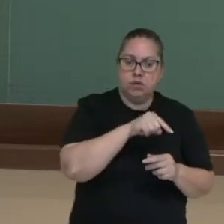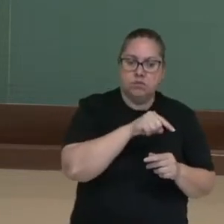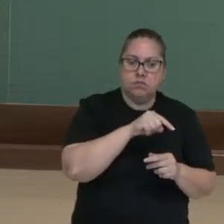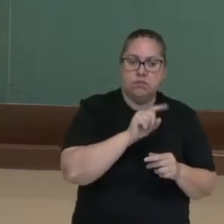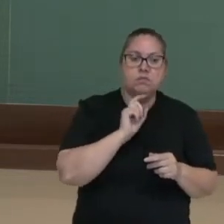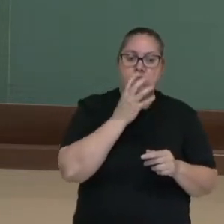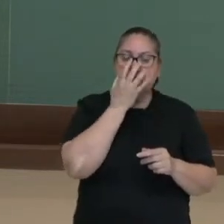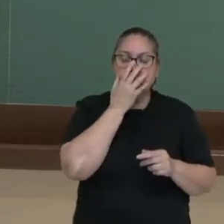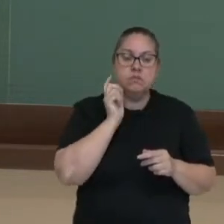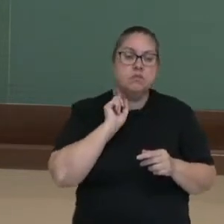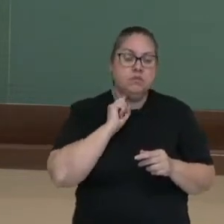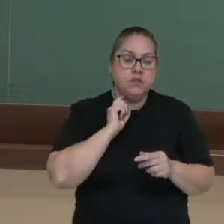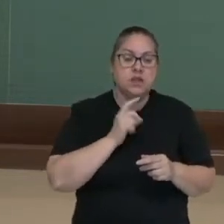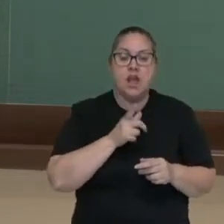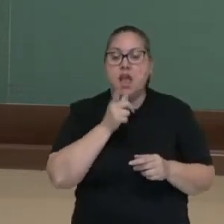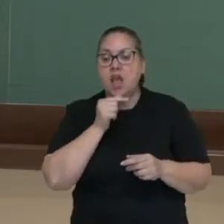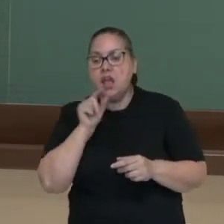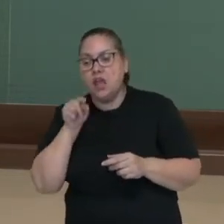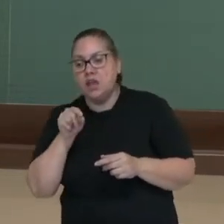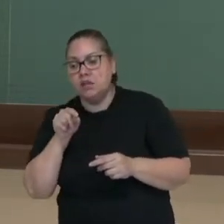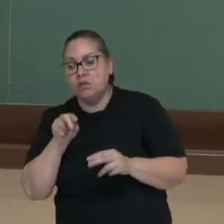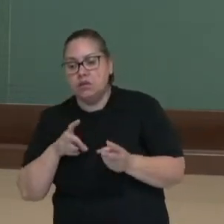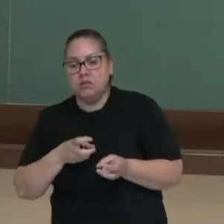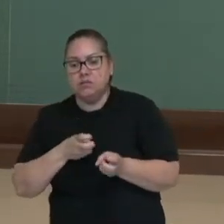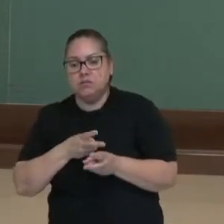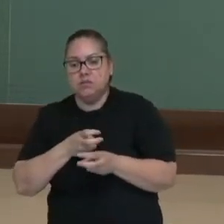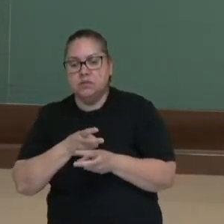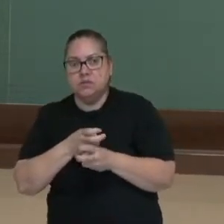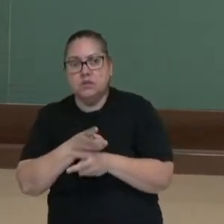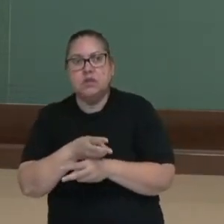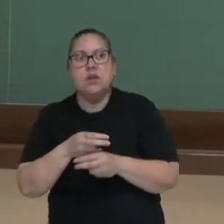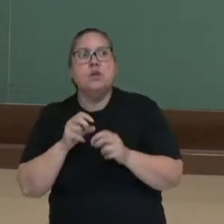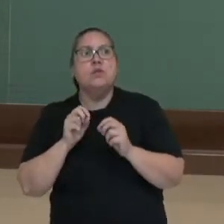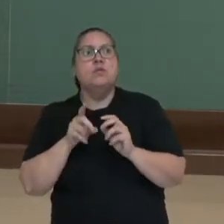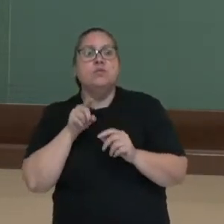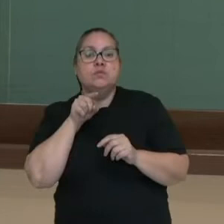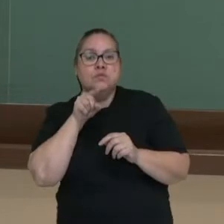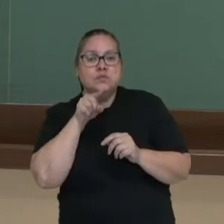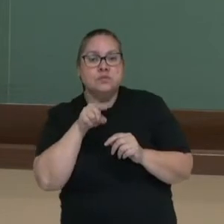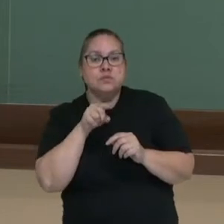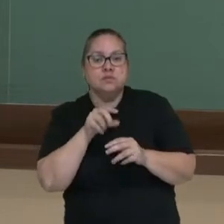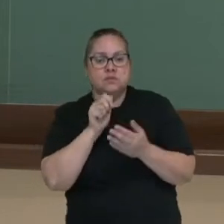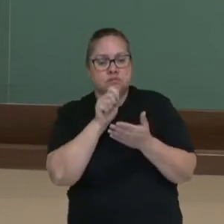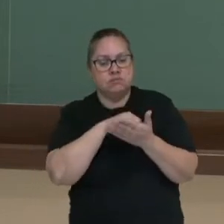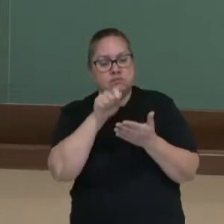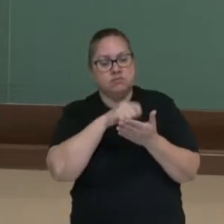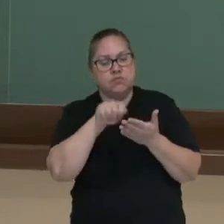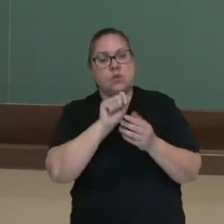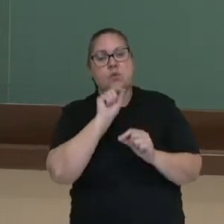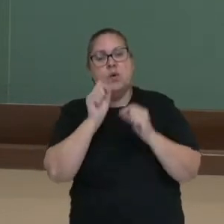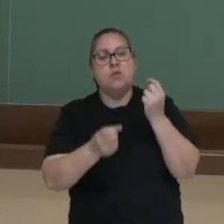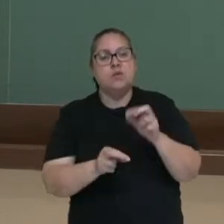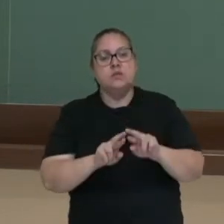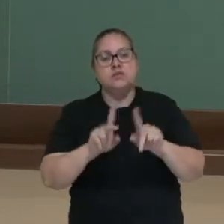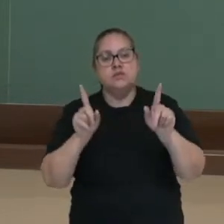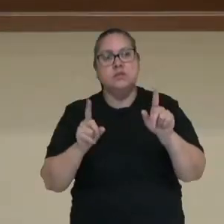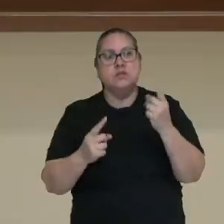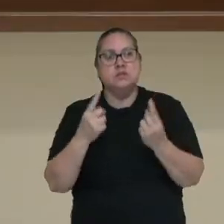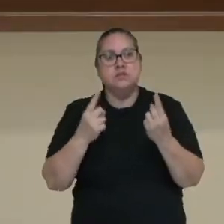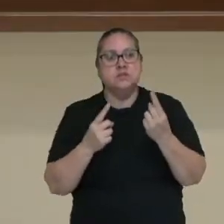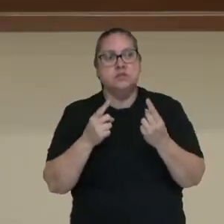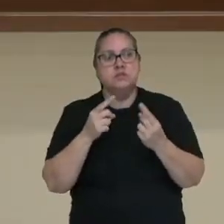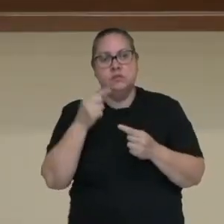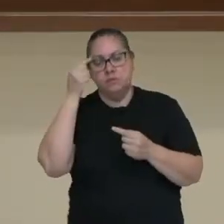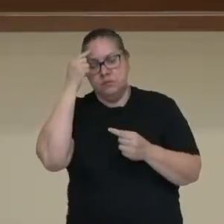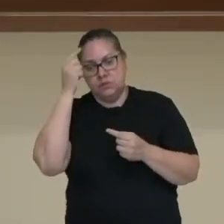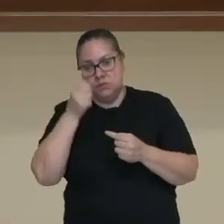e contaminada. O que vocês vão fazer na atividade ali? Você vai escrever quais são essas diferenças. Então, vocês vão